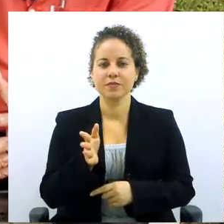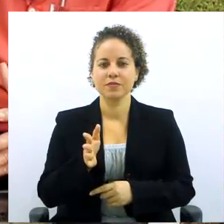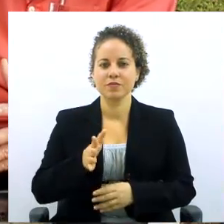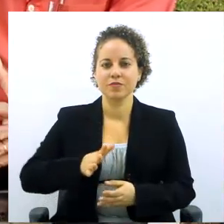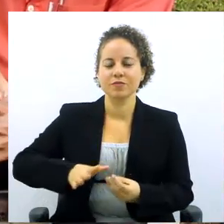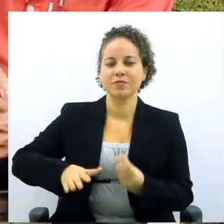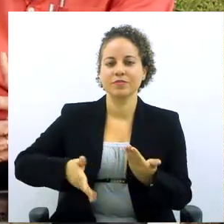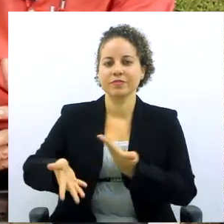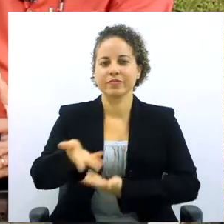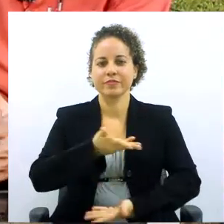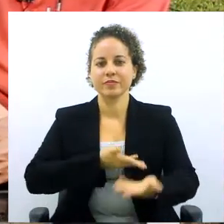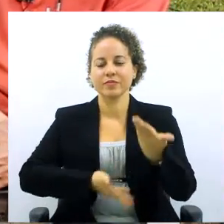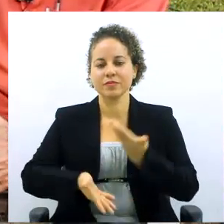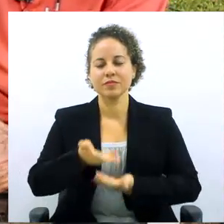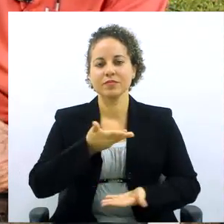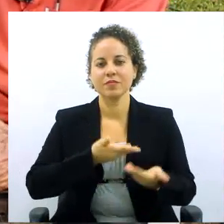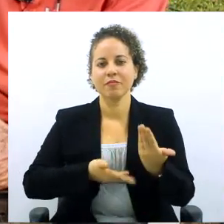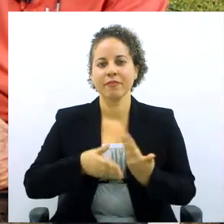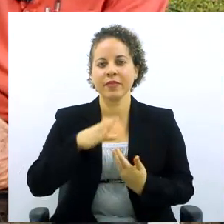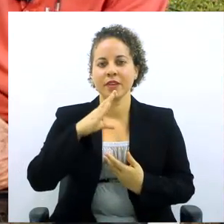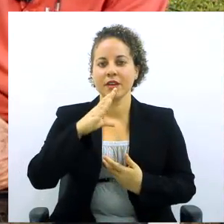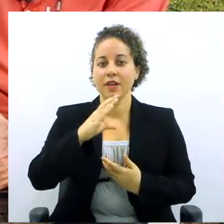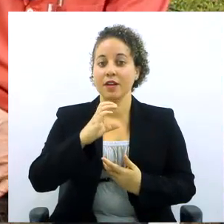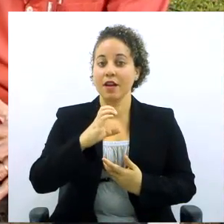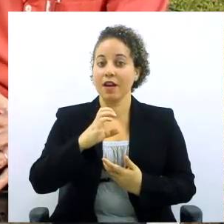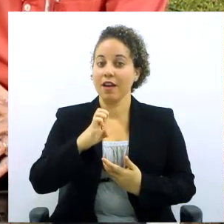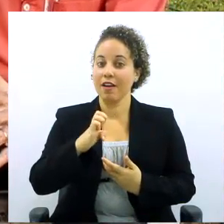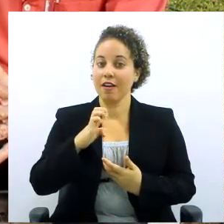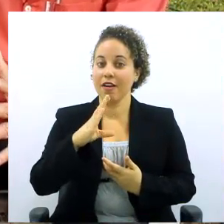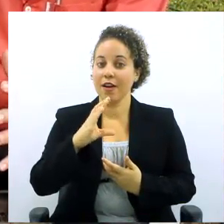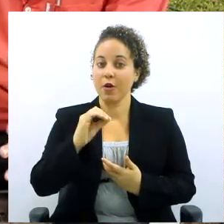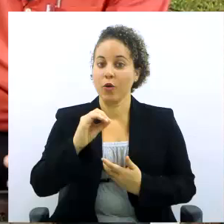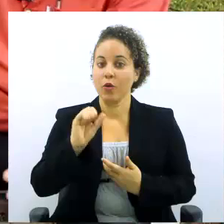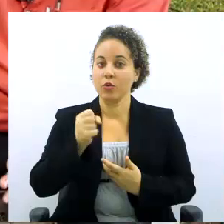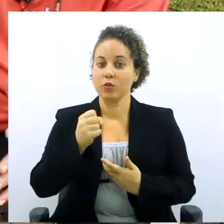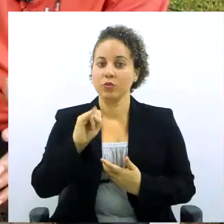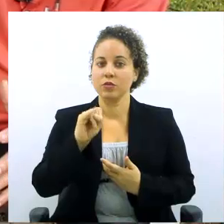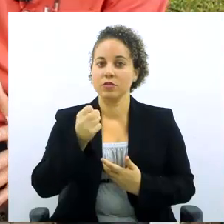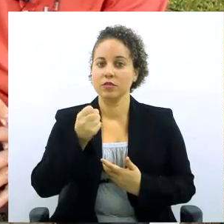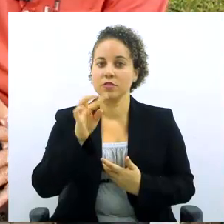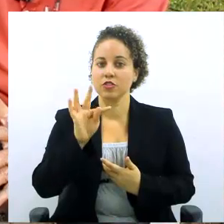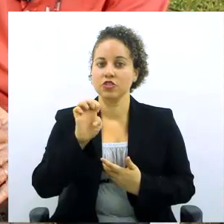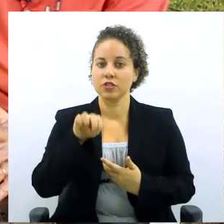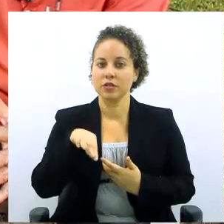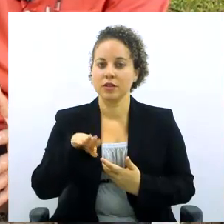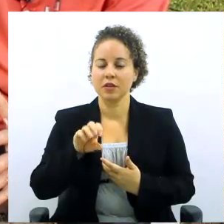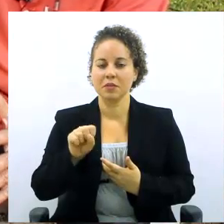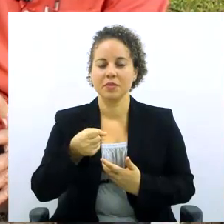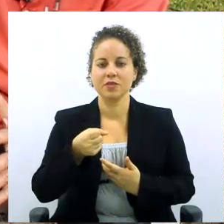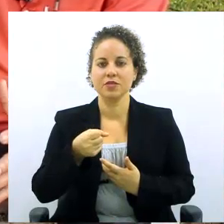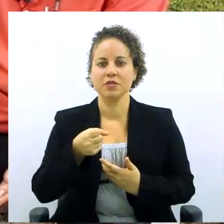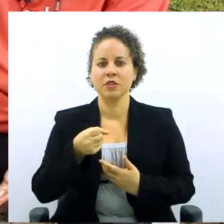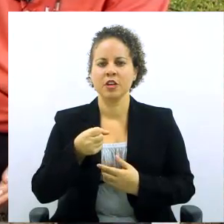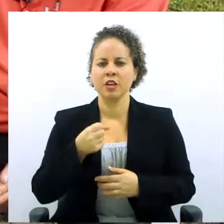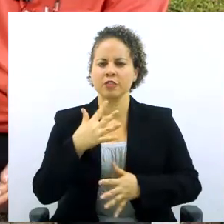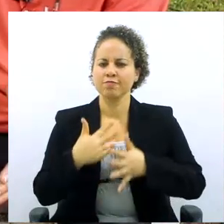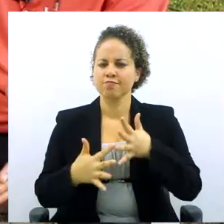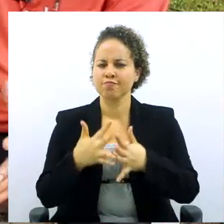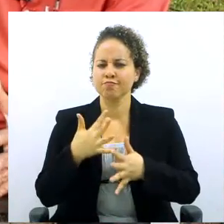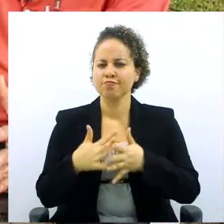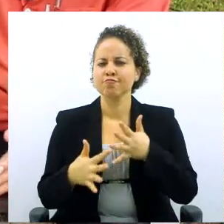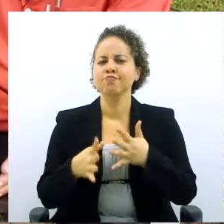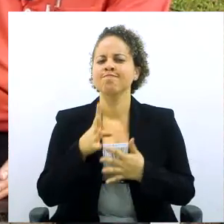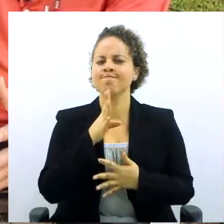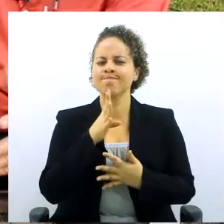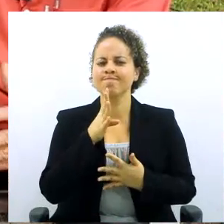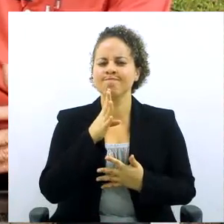os chamados ecossistemas, né, que é uma coisa tão complexa, um ecossistema, né,